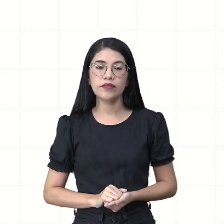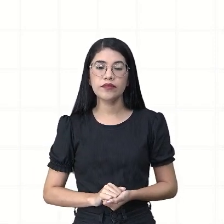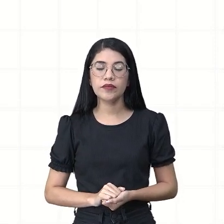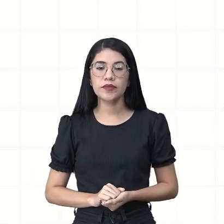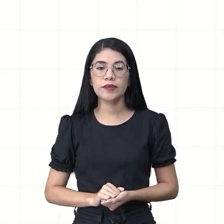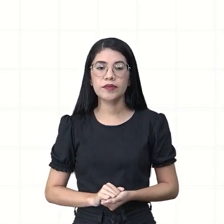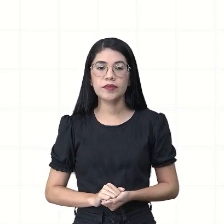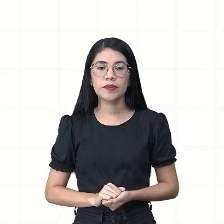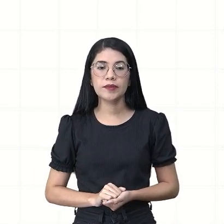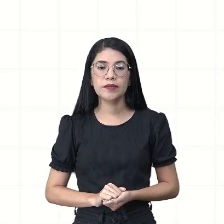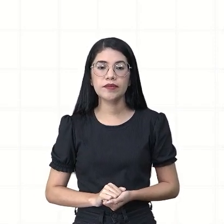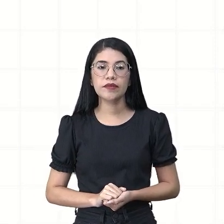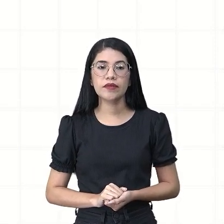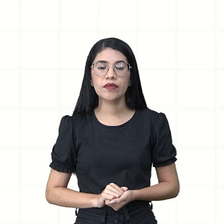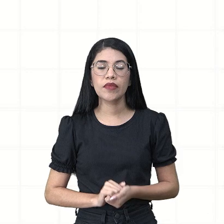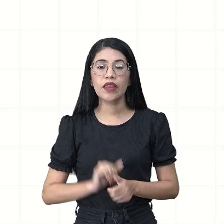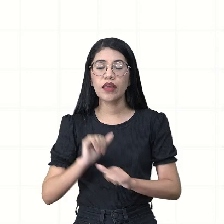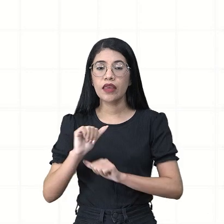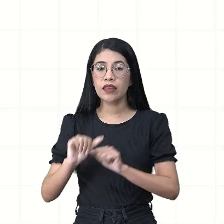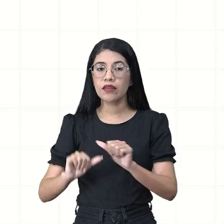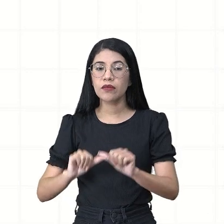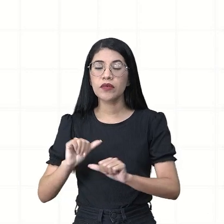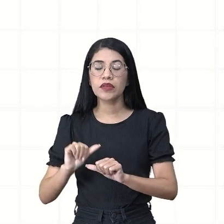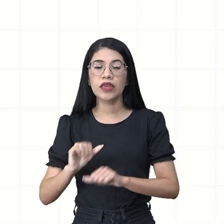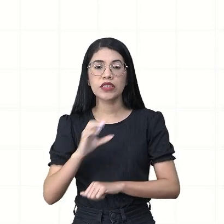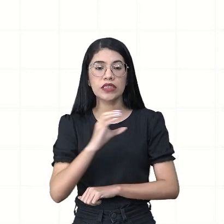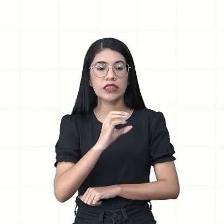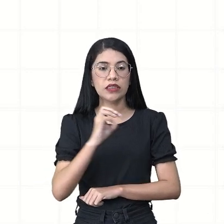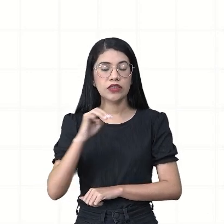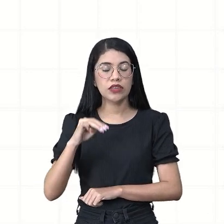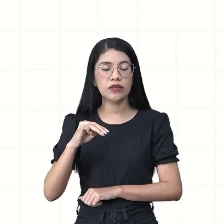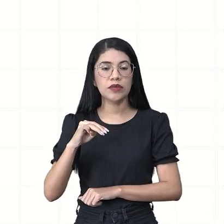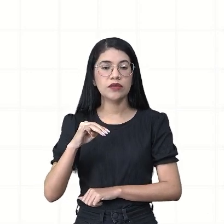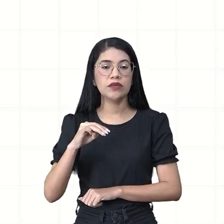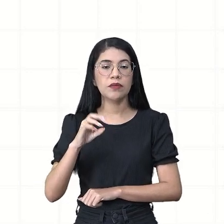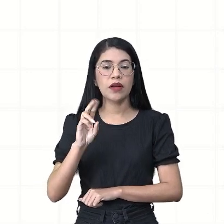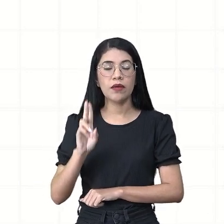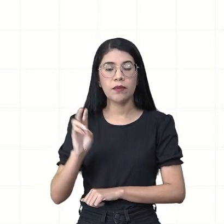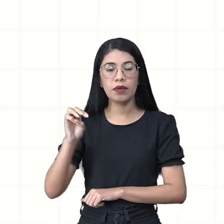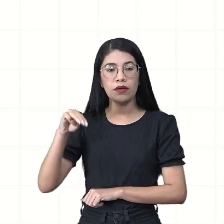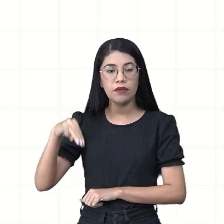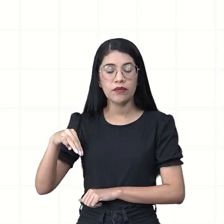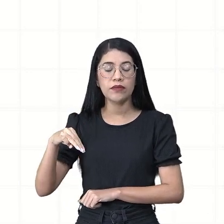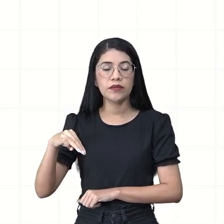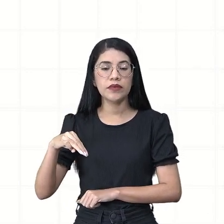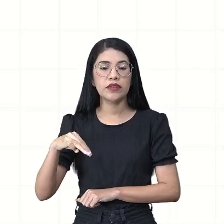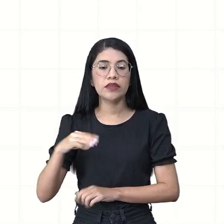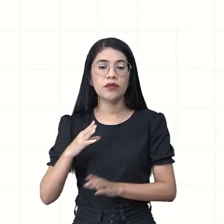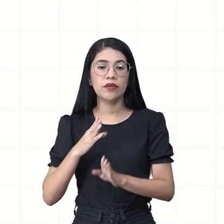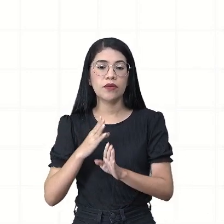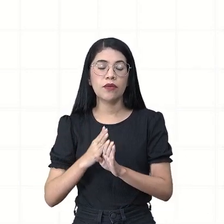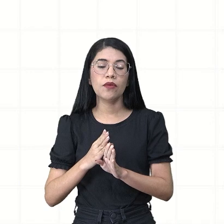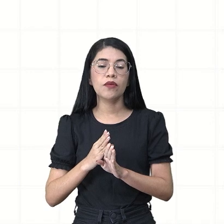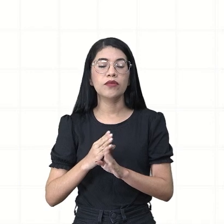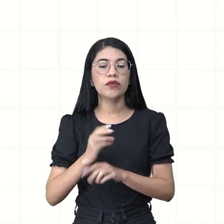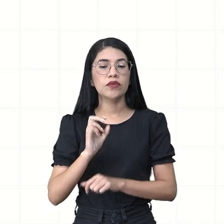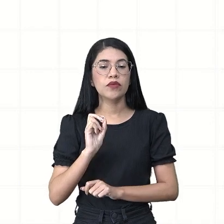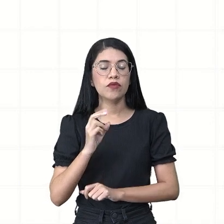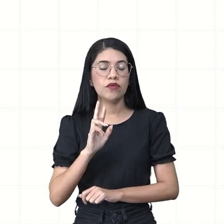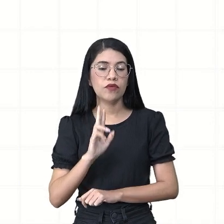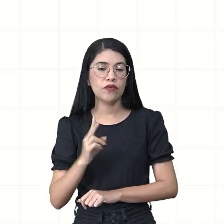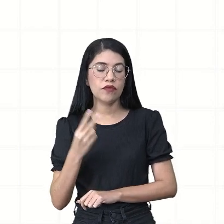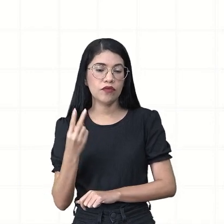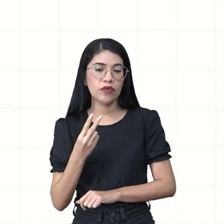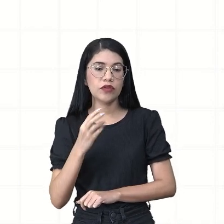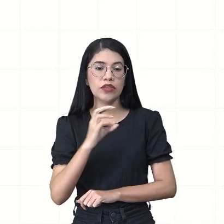quê? Eu estava transformando de centímetro para micrômetro, né? Então, 300 mil micrômetros.